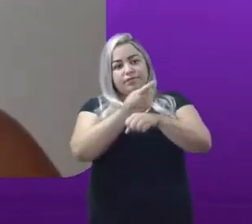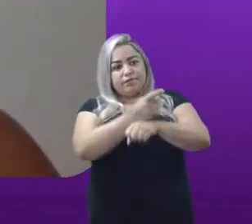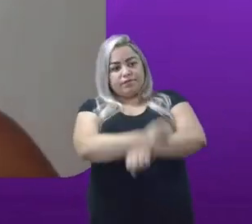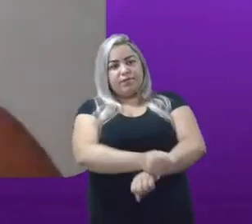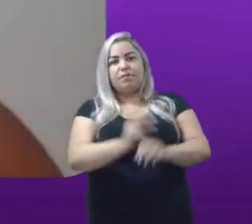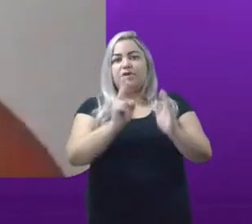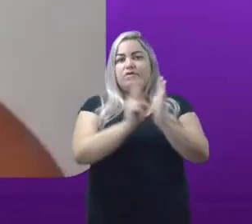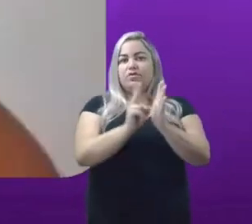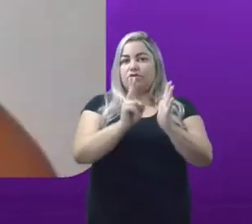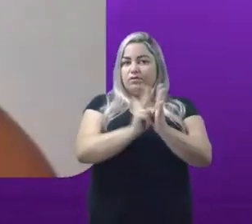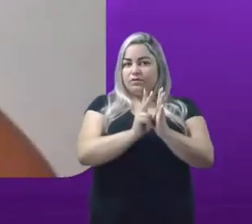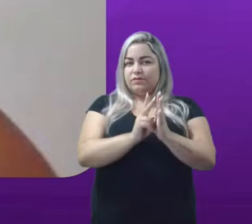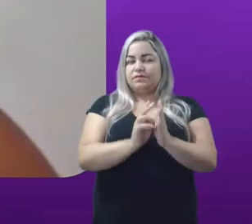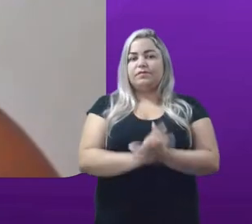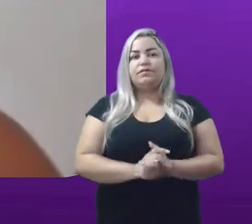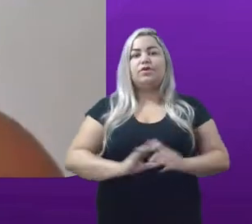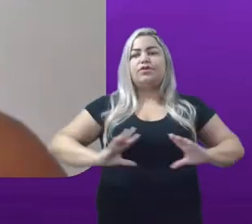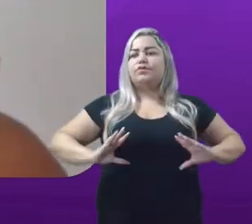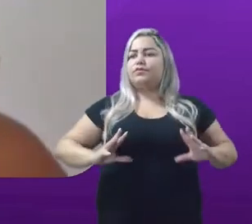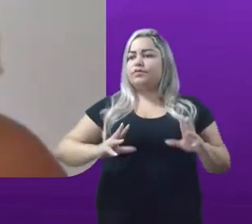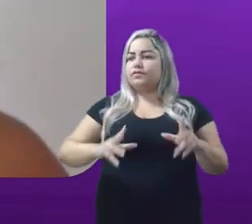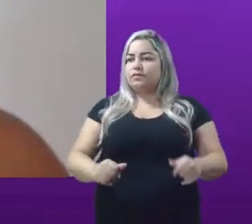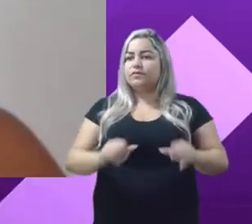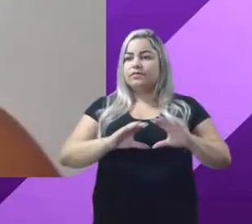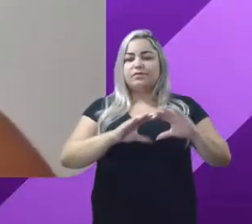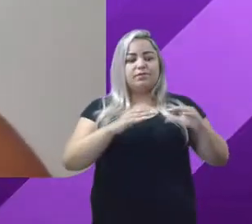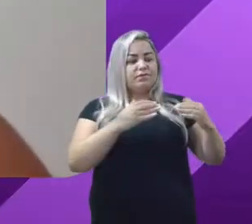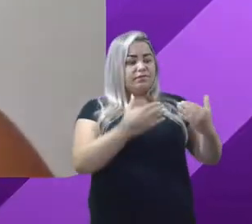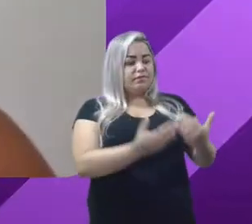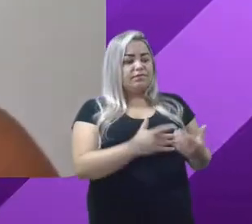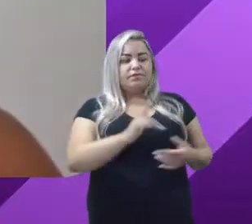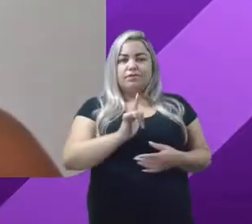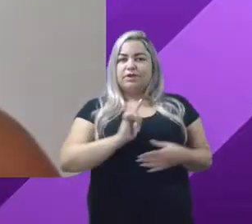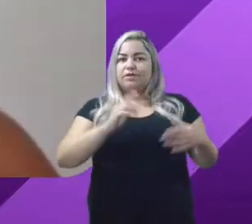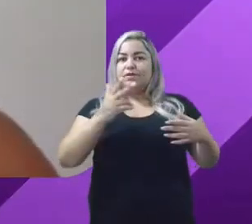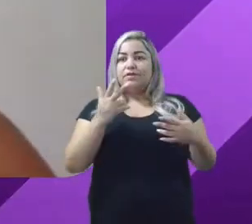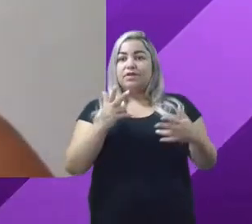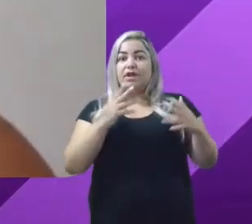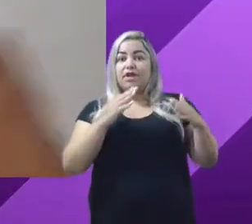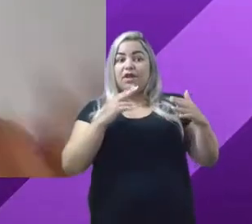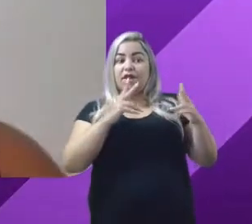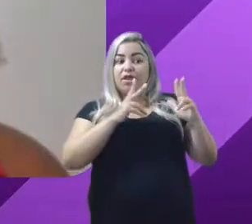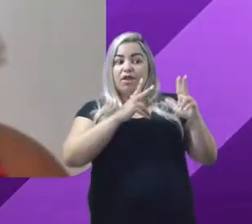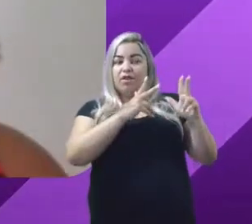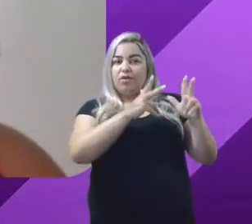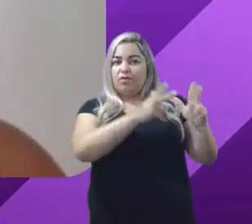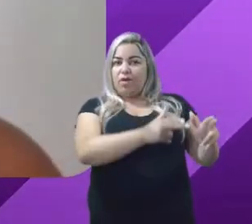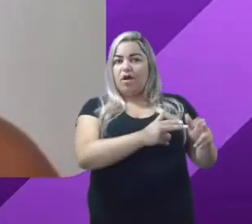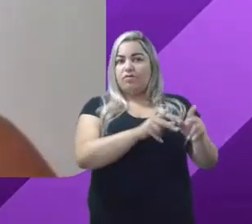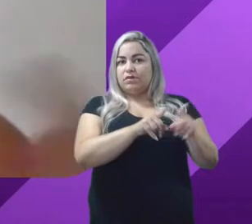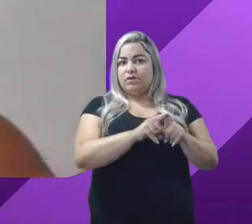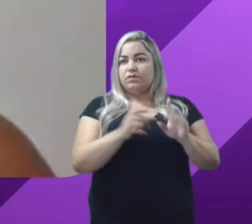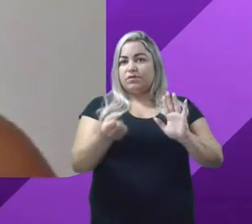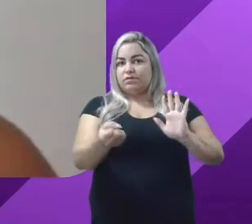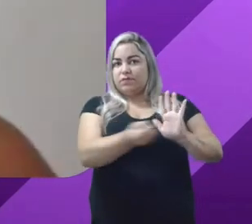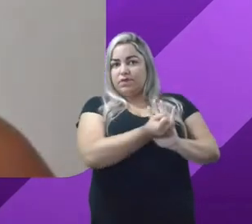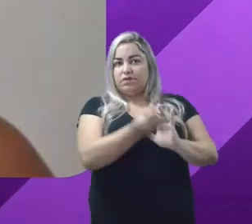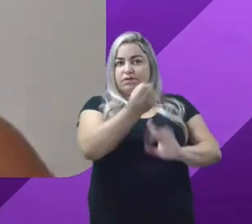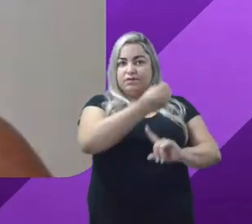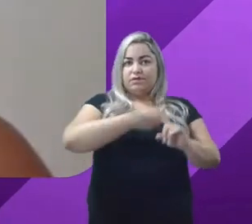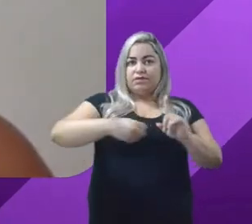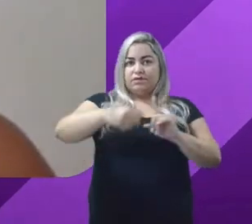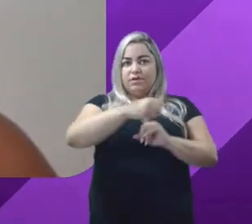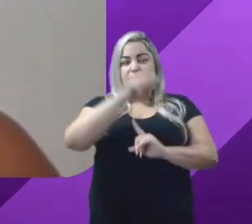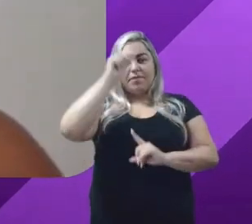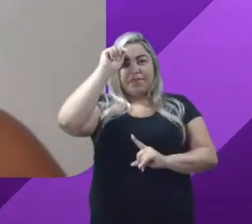comunidades indígenas, né? Todas essas comunidades, o que elas têm em comum, né, são justamente esses marcadores sociais de